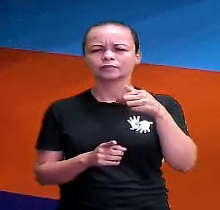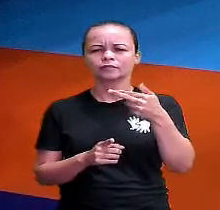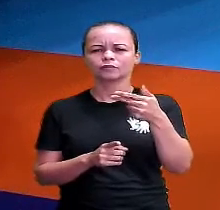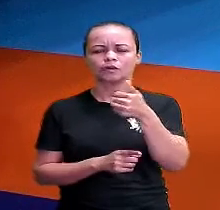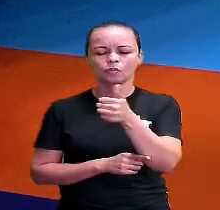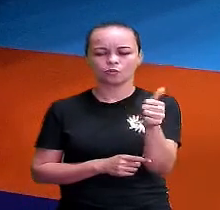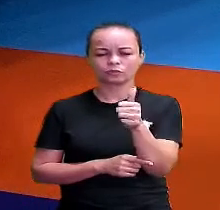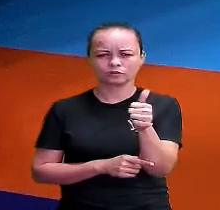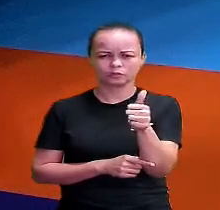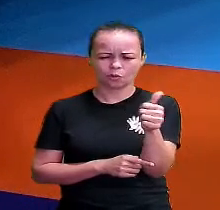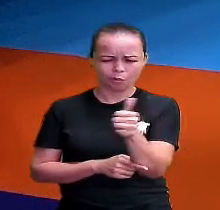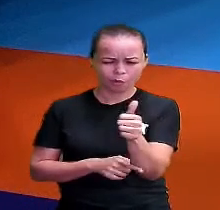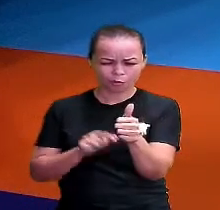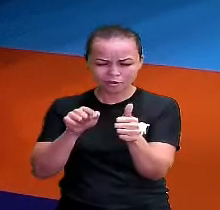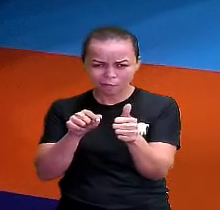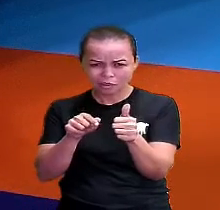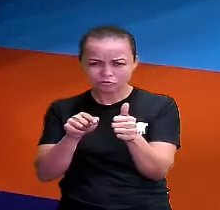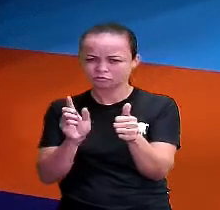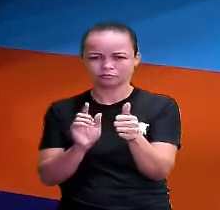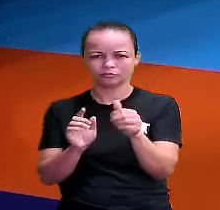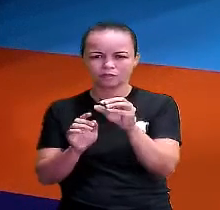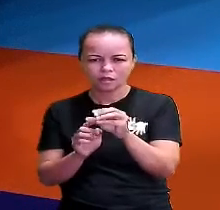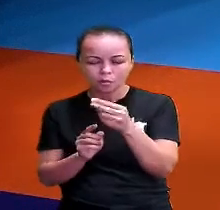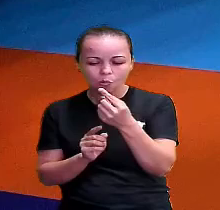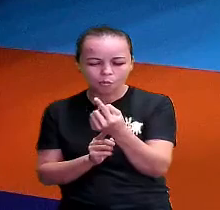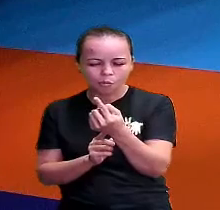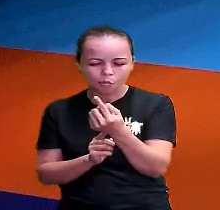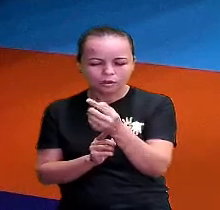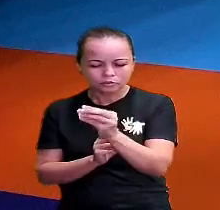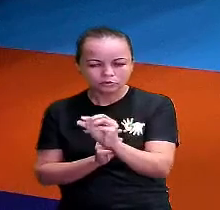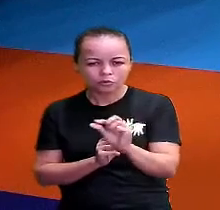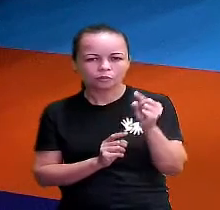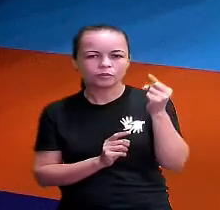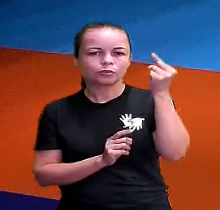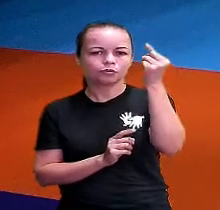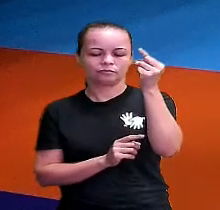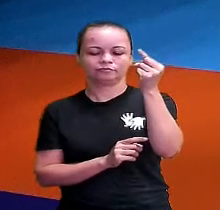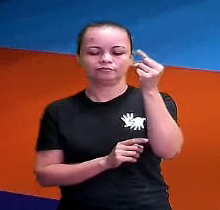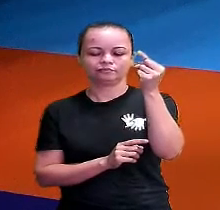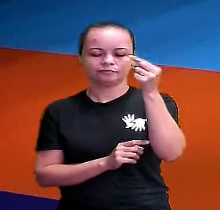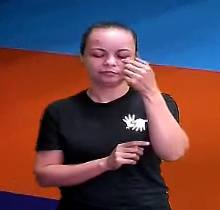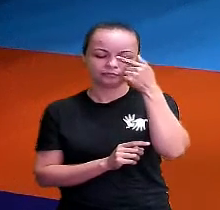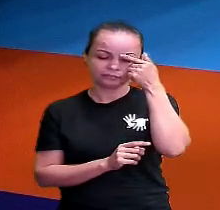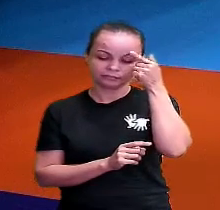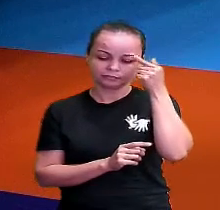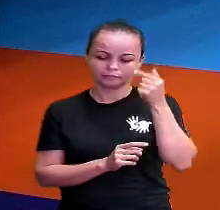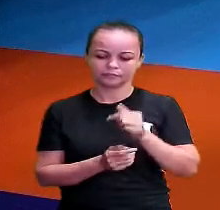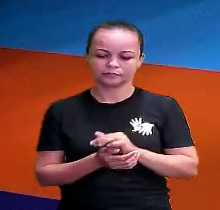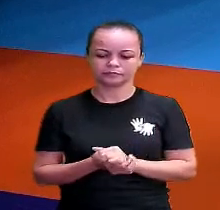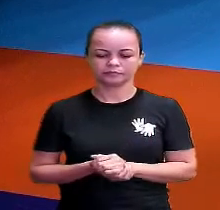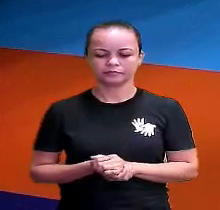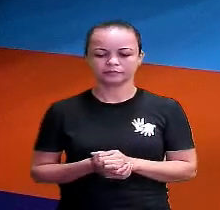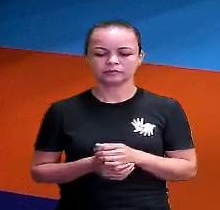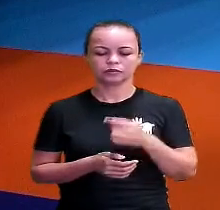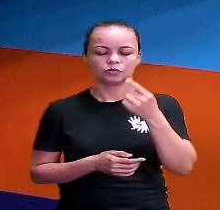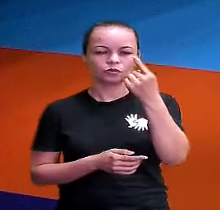Não posso botar o 11 todinho aqui embaixo. Boto 1 e vou subir 1 aqui, tá certo?